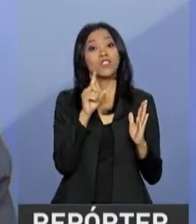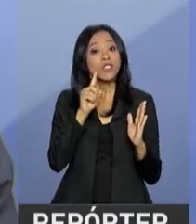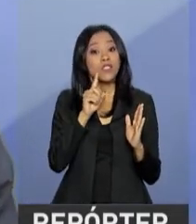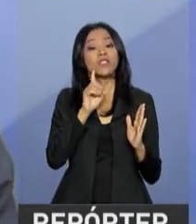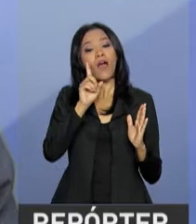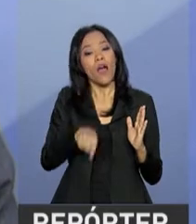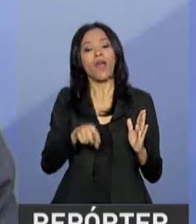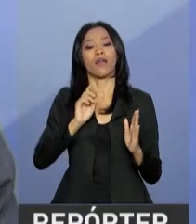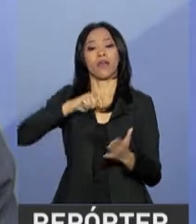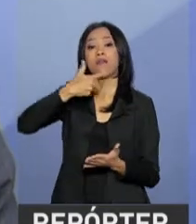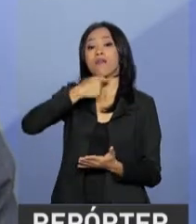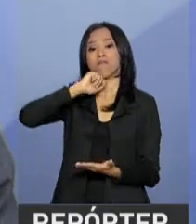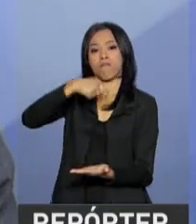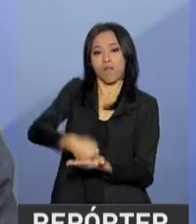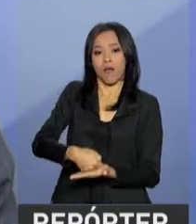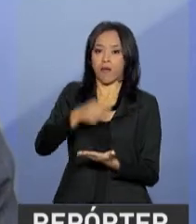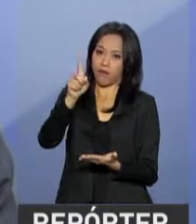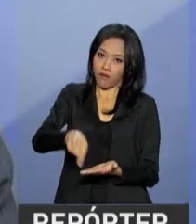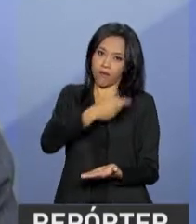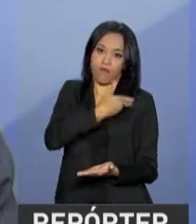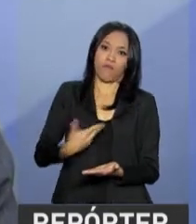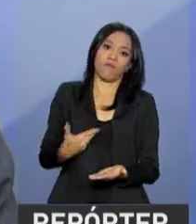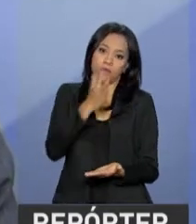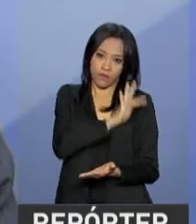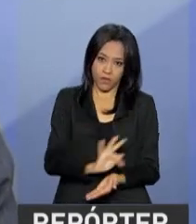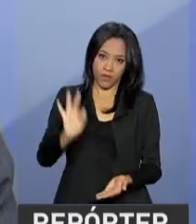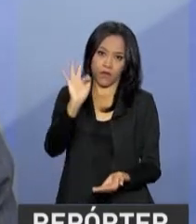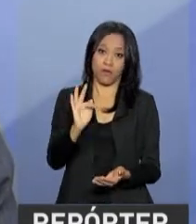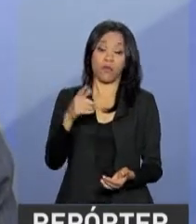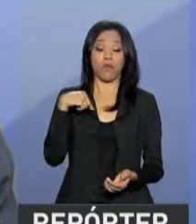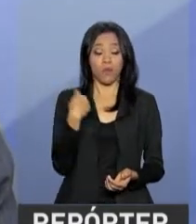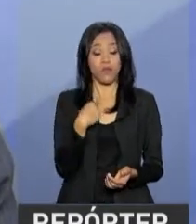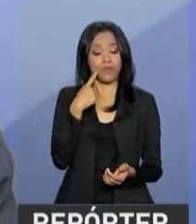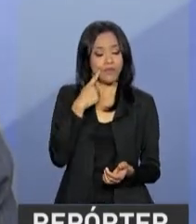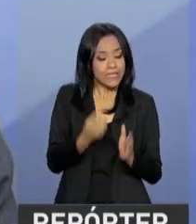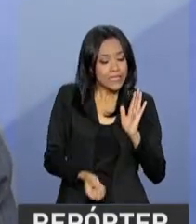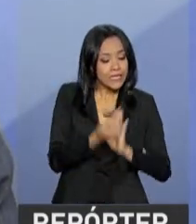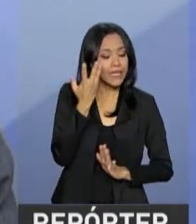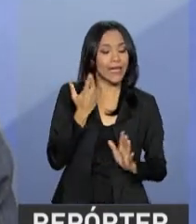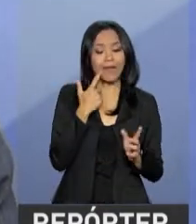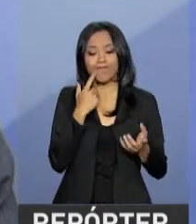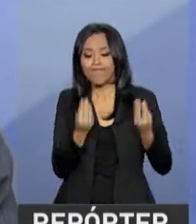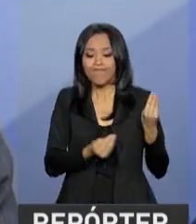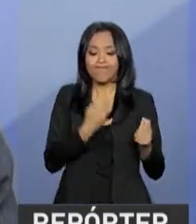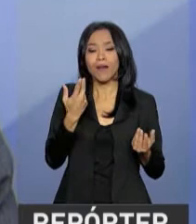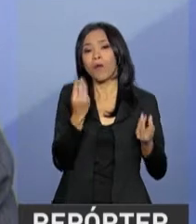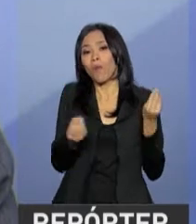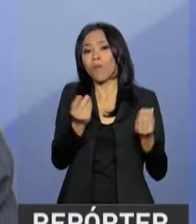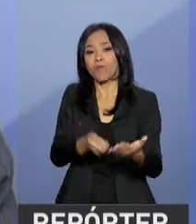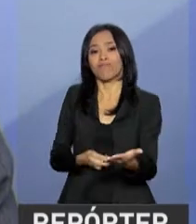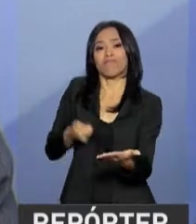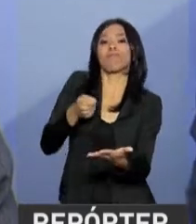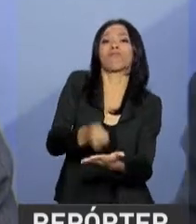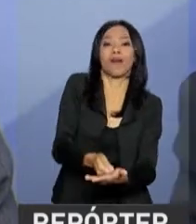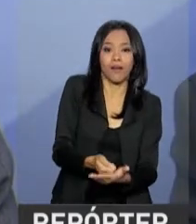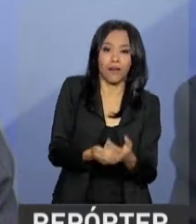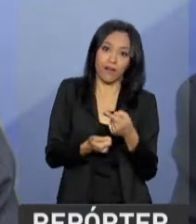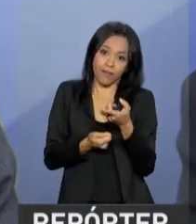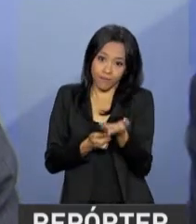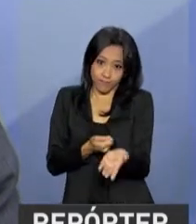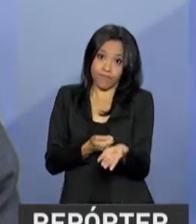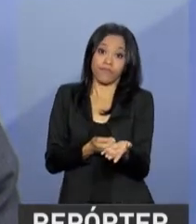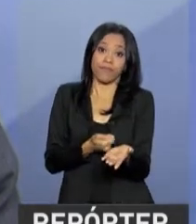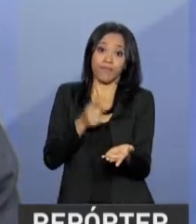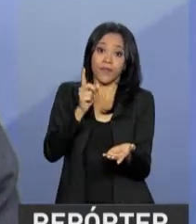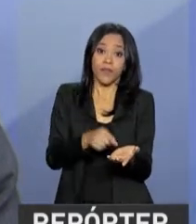programa de subvenção econômica para que a gente possa pagar esse custo, que é a